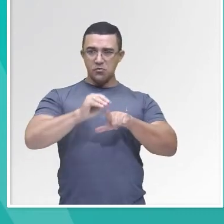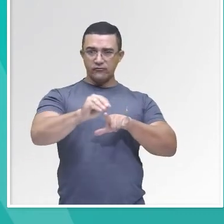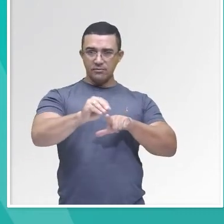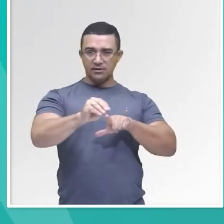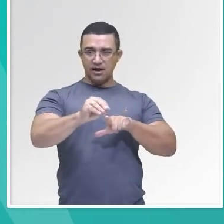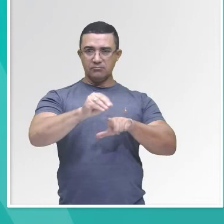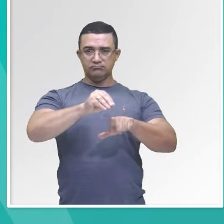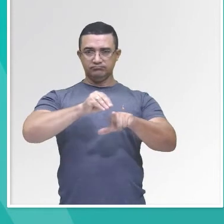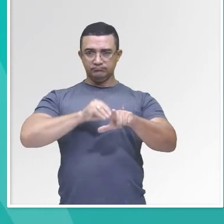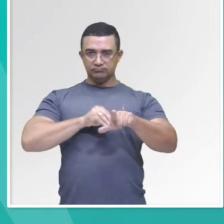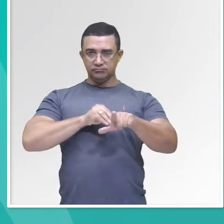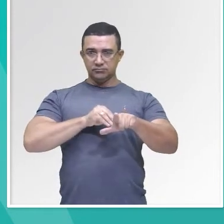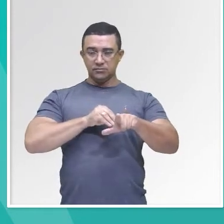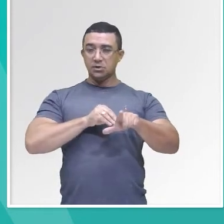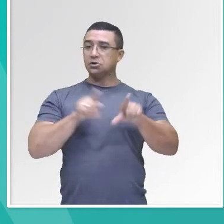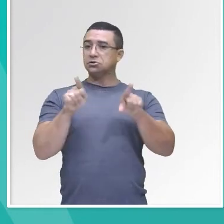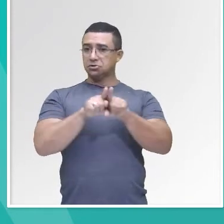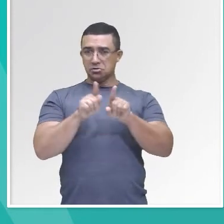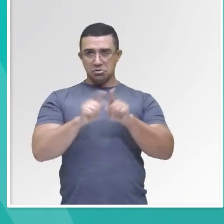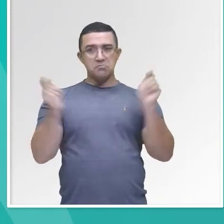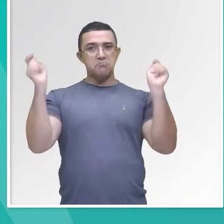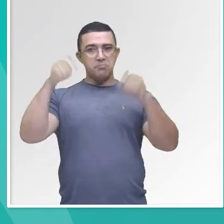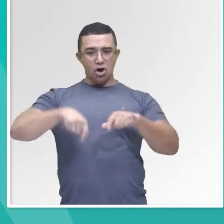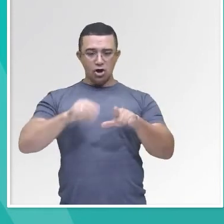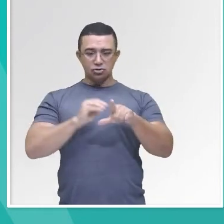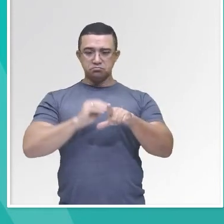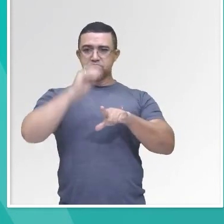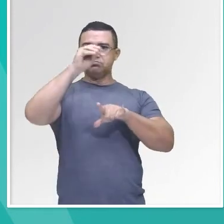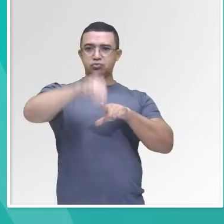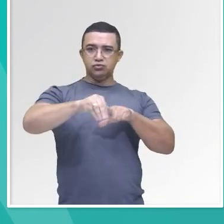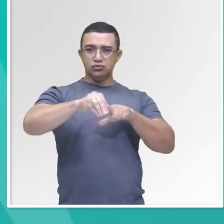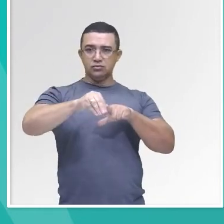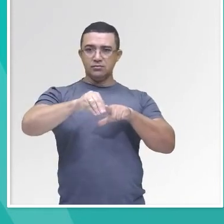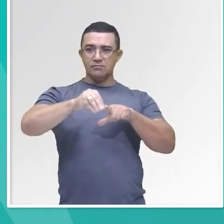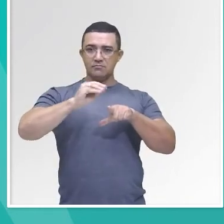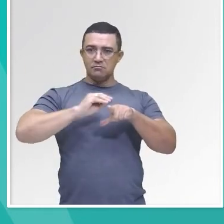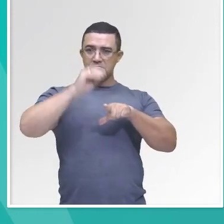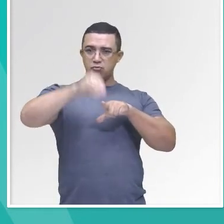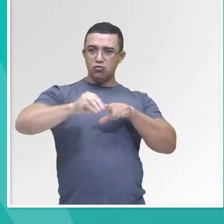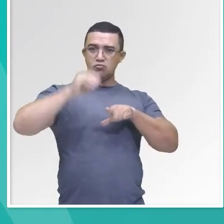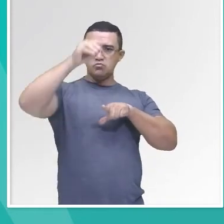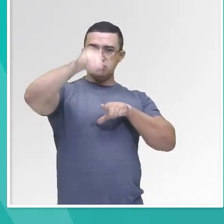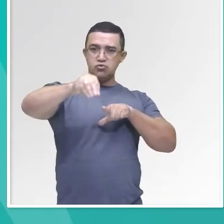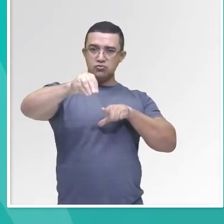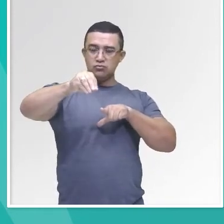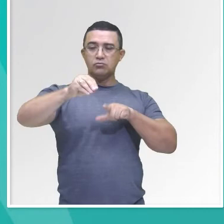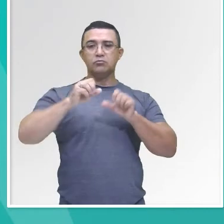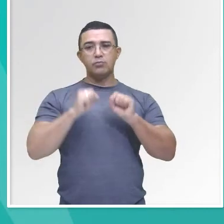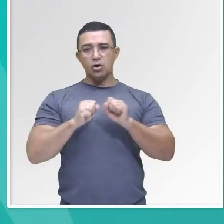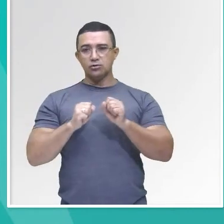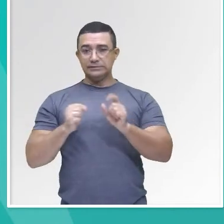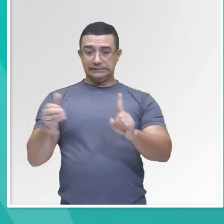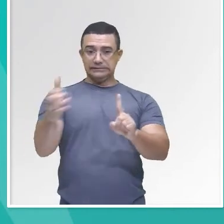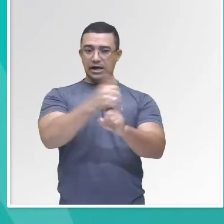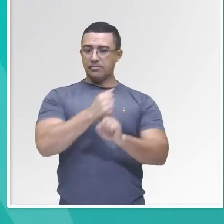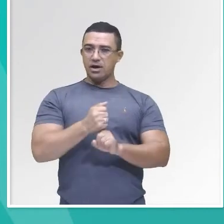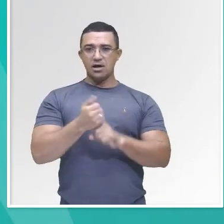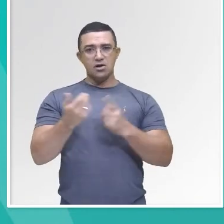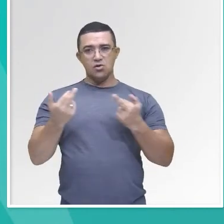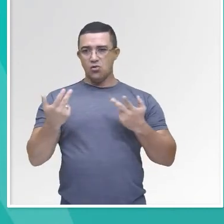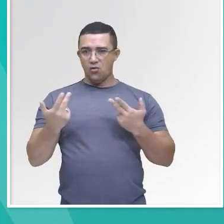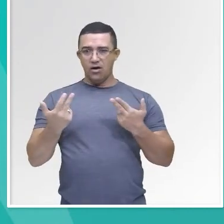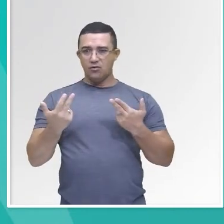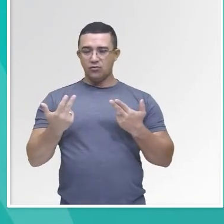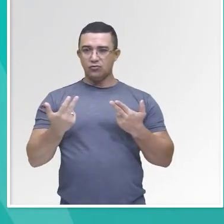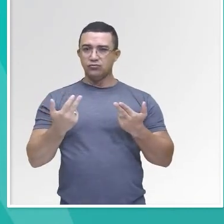xadrez que pode saltar por cima das outras peças. E ela vai capturar da mesma forma